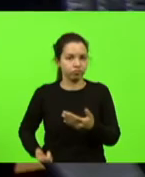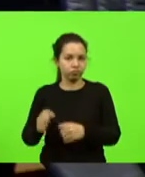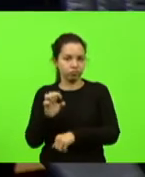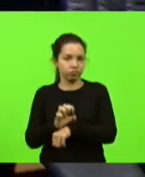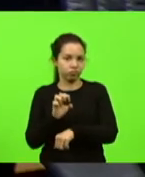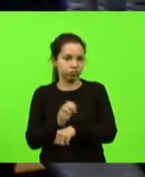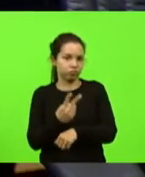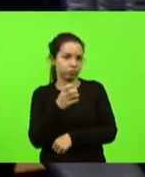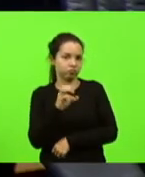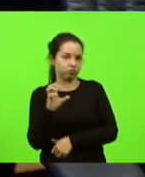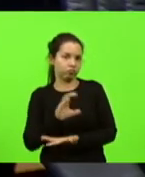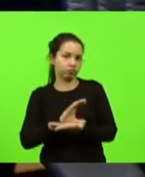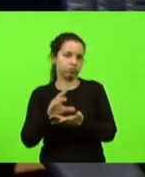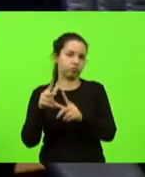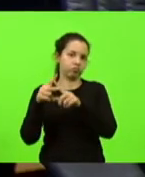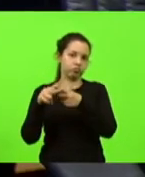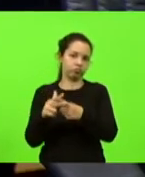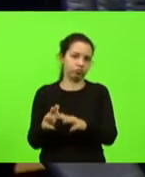escola, para fazer uma ponte.